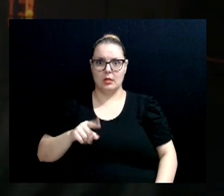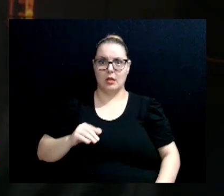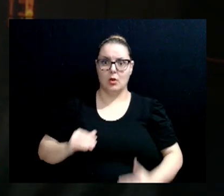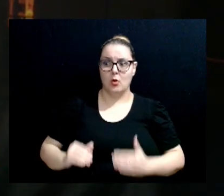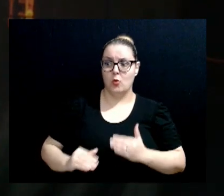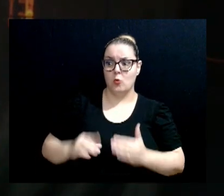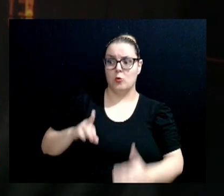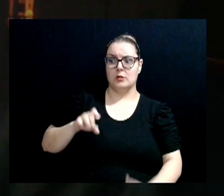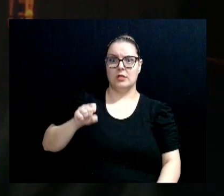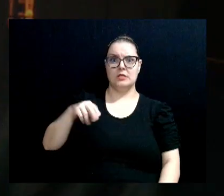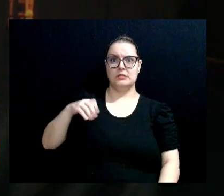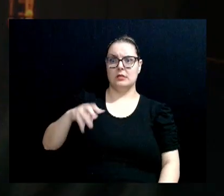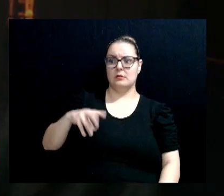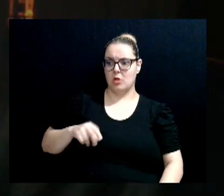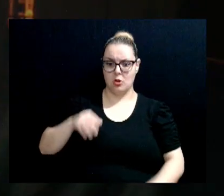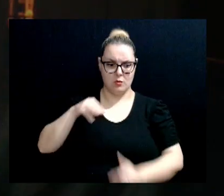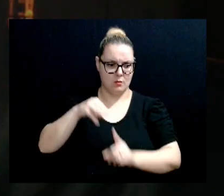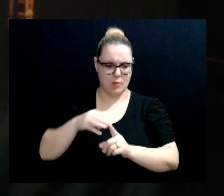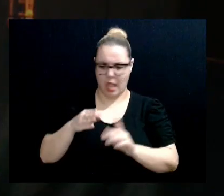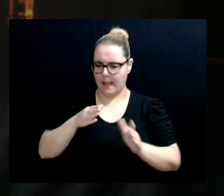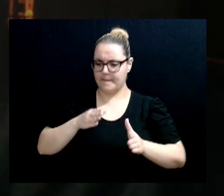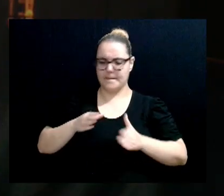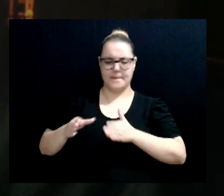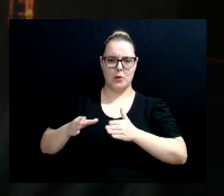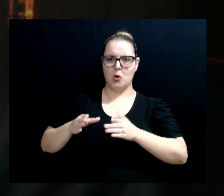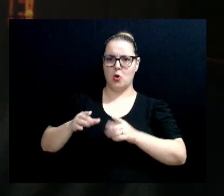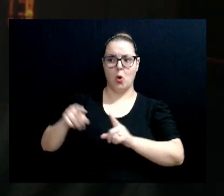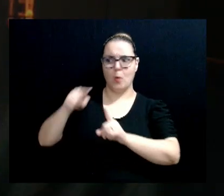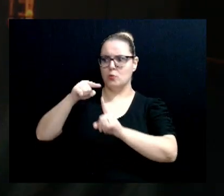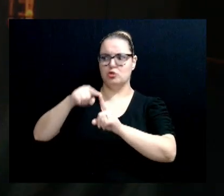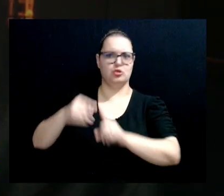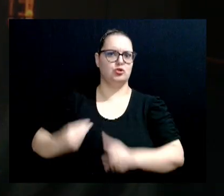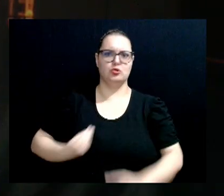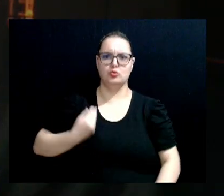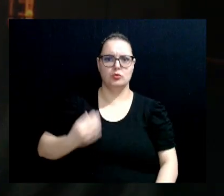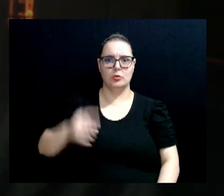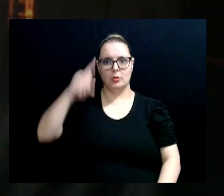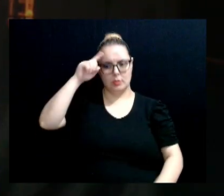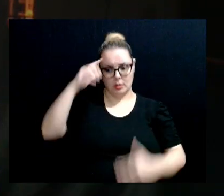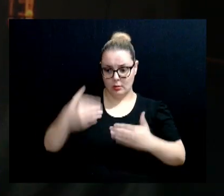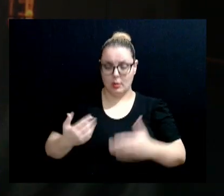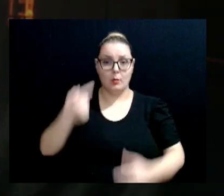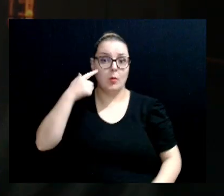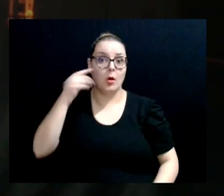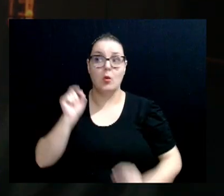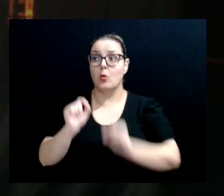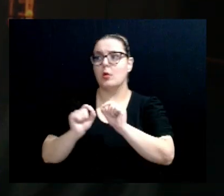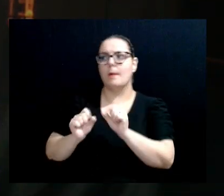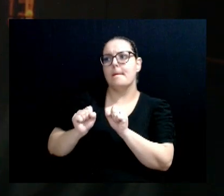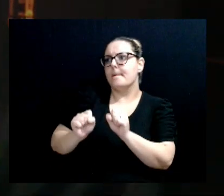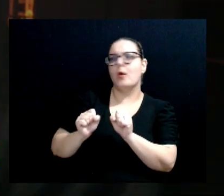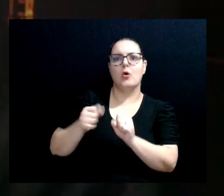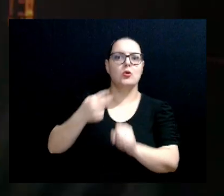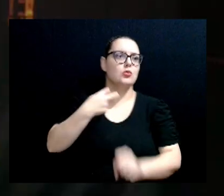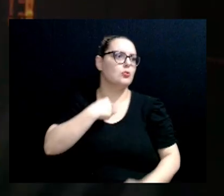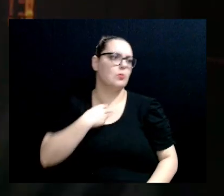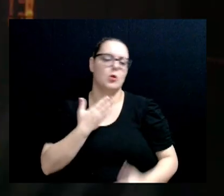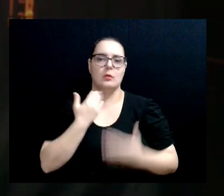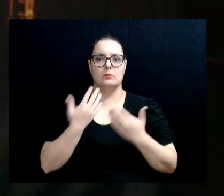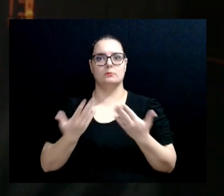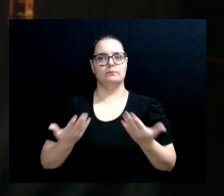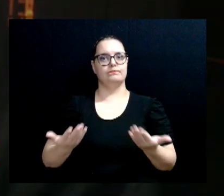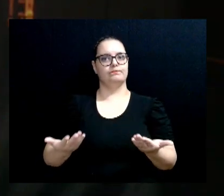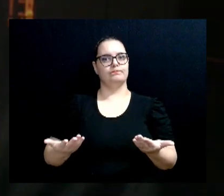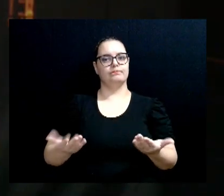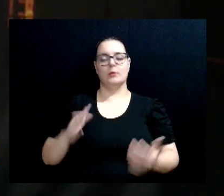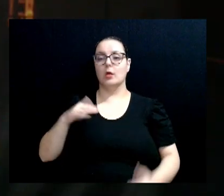meta, produtividade, né? Tem gente que passa o dia inteiro pensando no que pode e o que não pode comer. E aí, quando isso